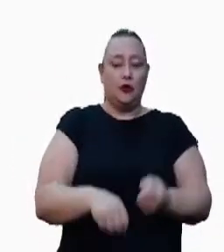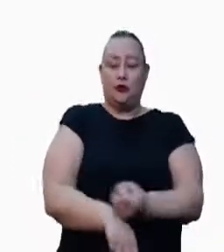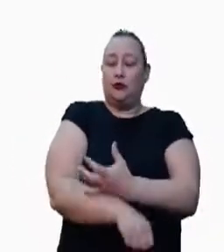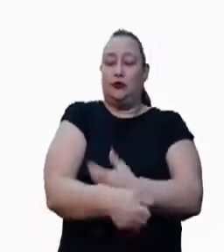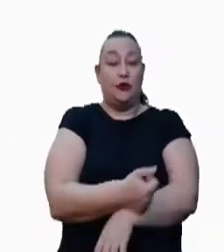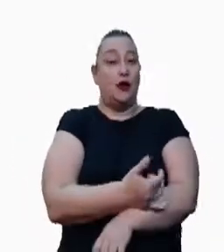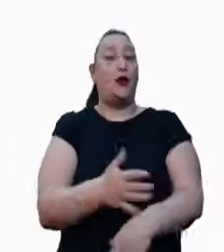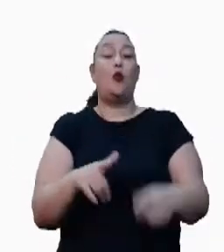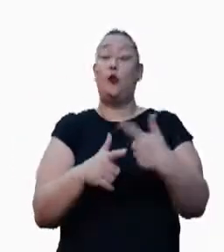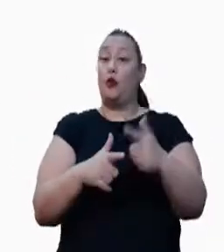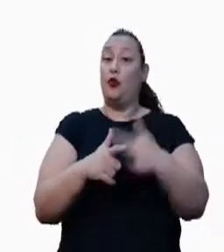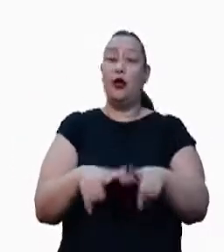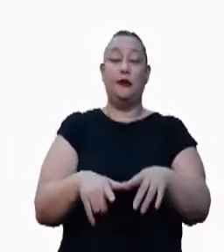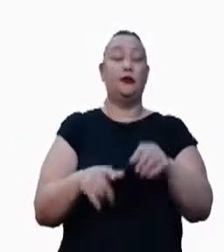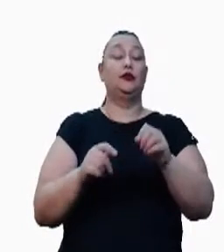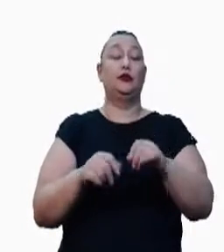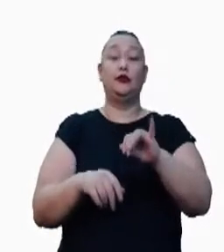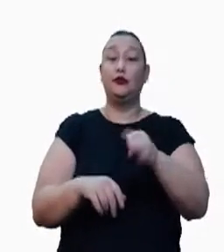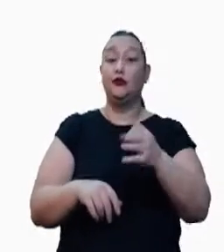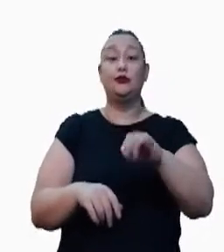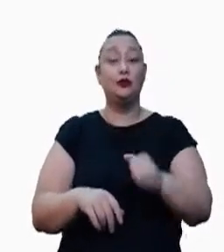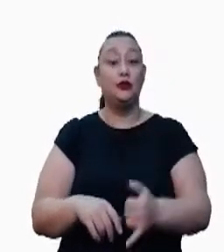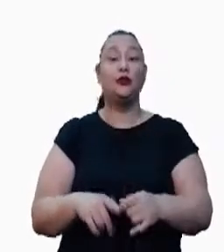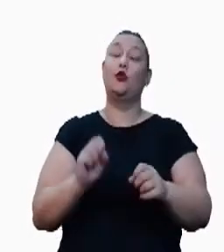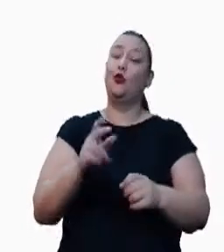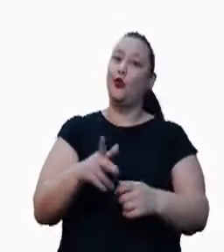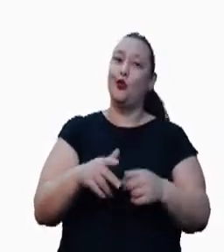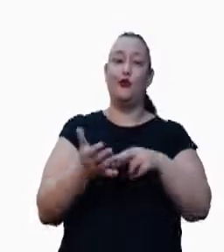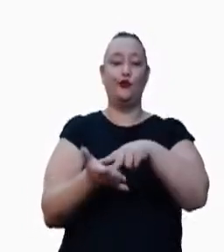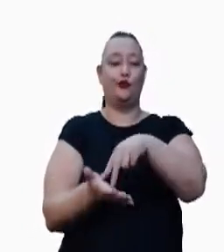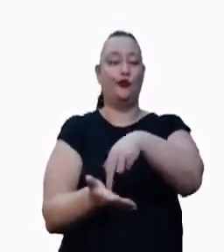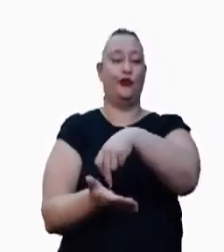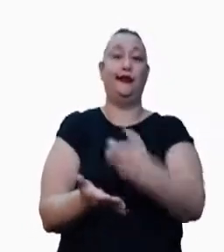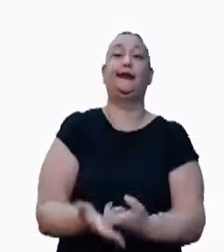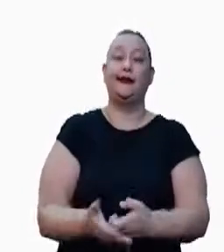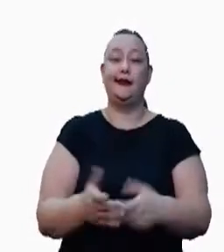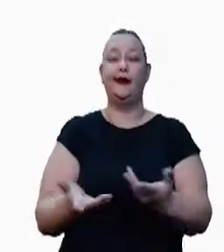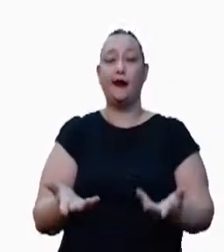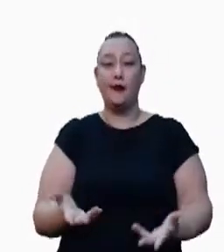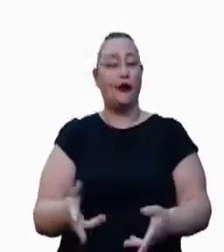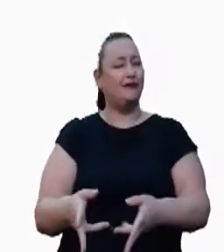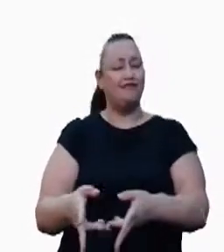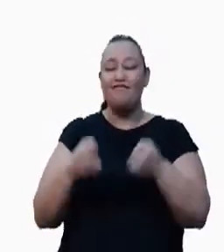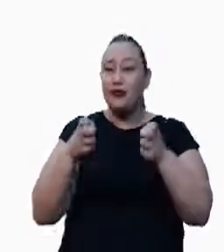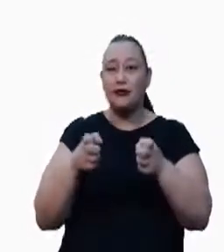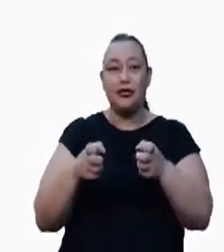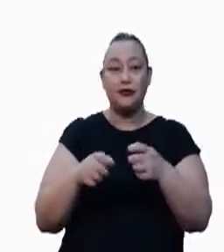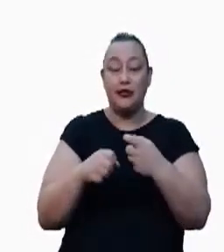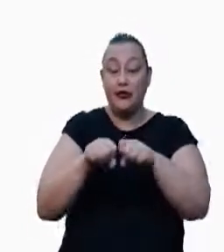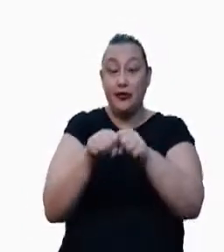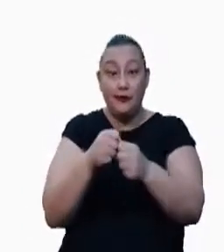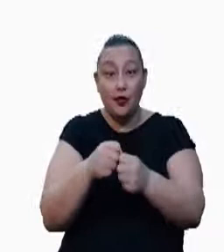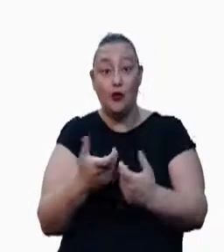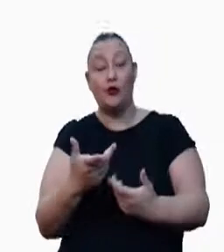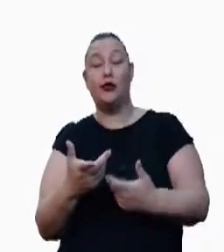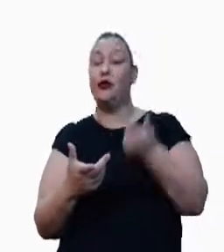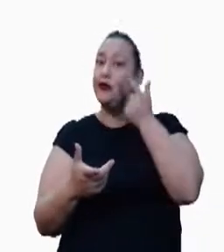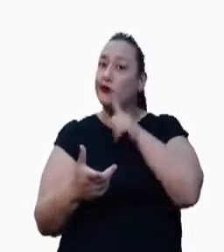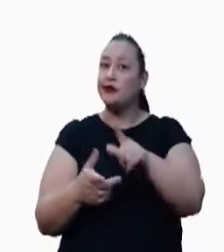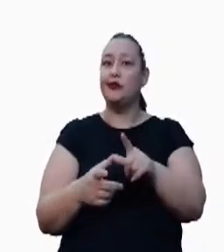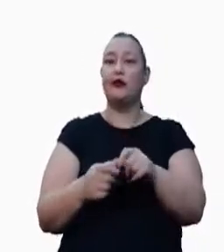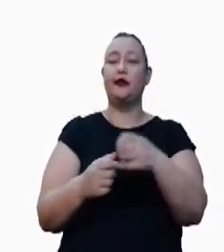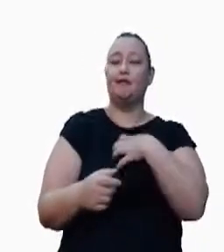urinária, constipação, ou até fraturas. Às vezes a pessoa faz uma fratura, não percebe, e ela começa a ter